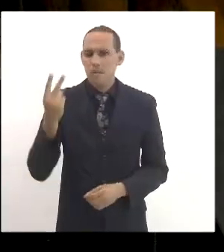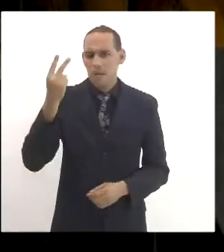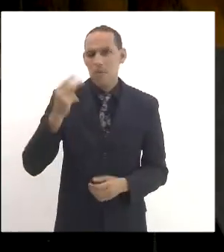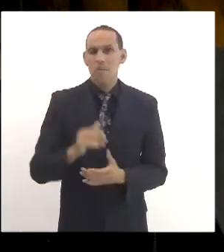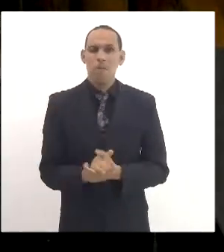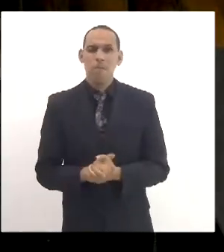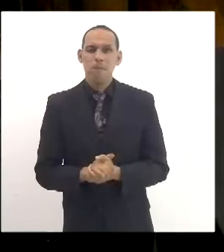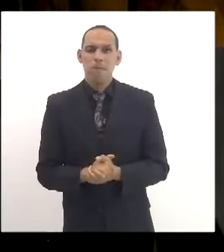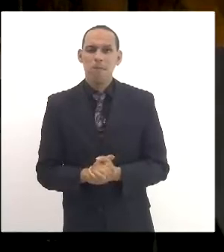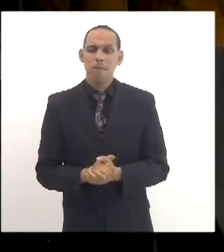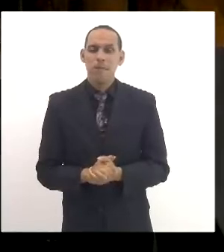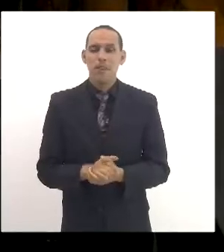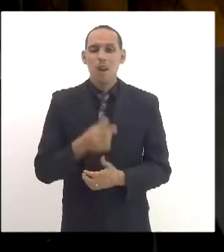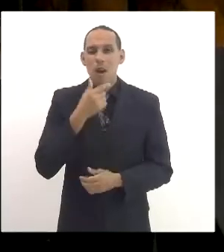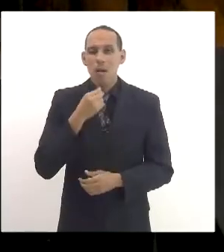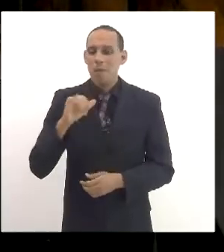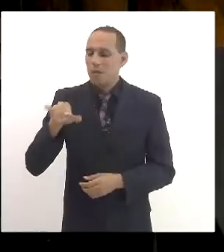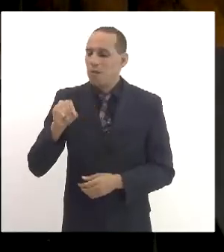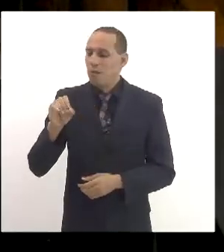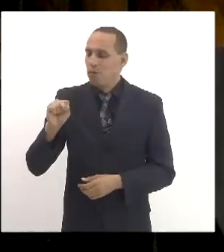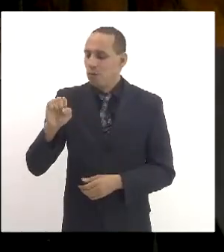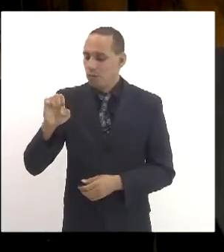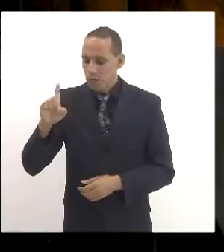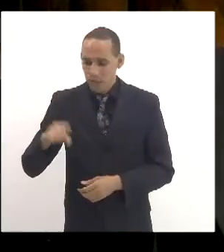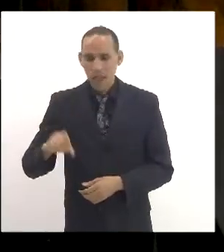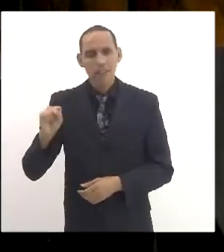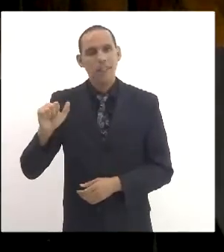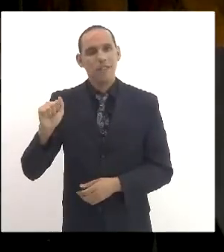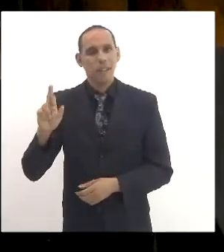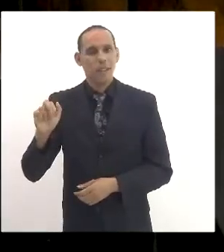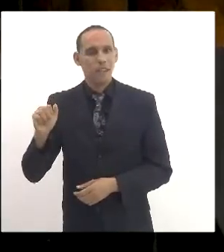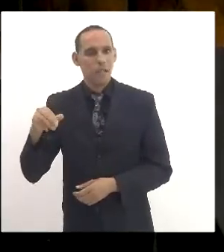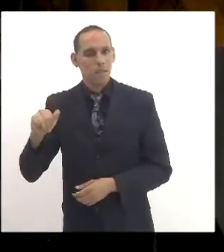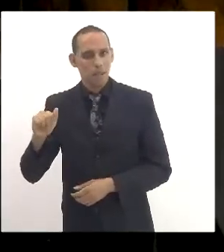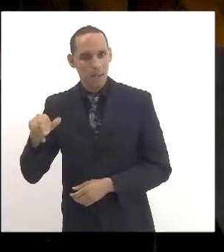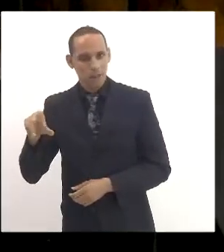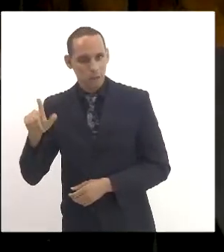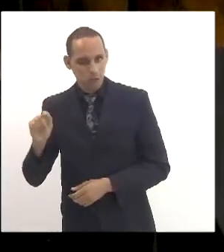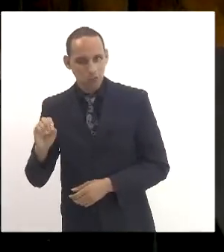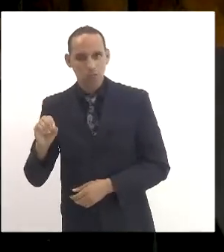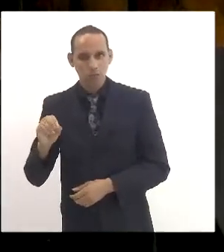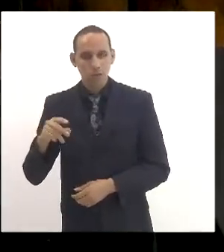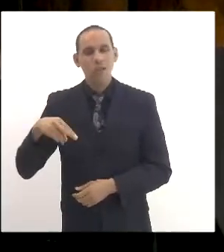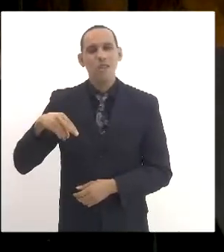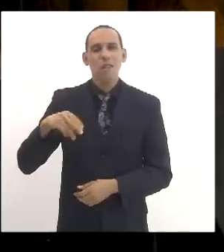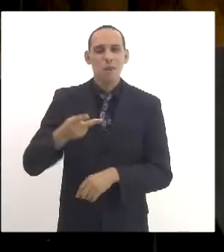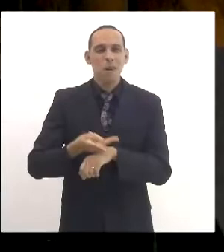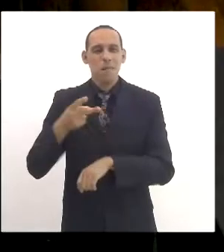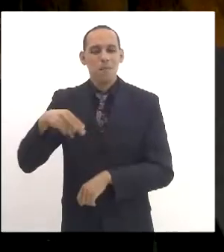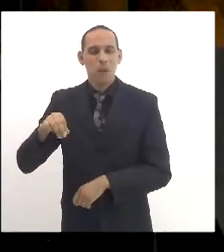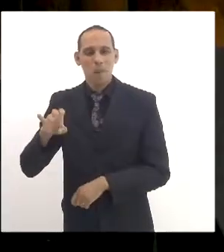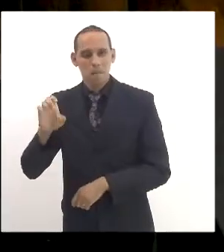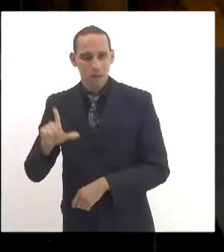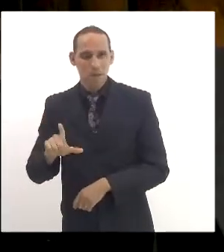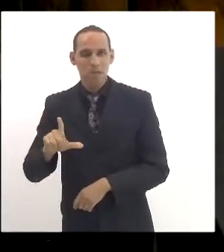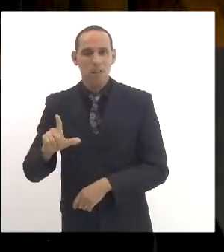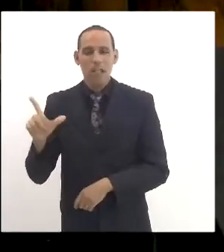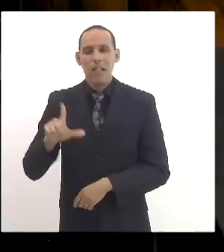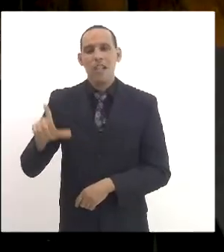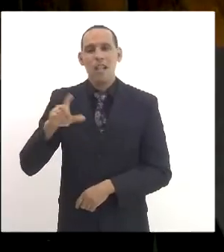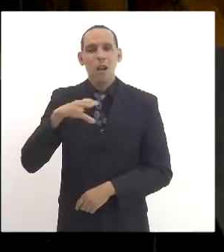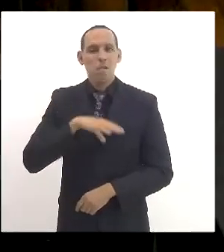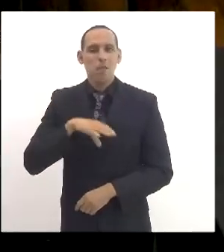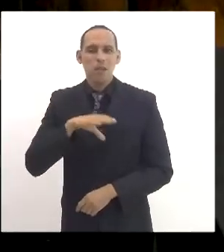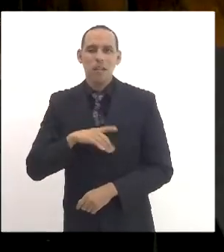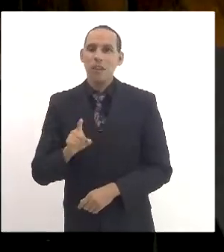Como referiu José Saramago, o Nobel da Literatura português, falemos, pois, nós cidadãos comuns, com a